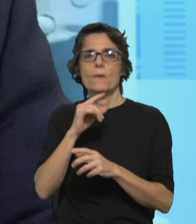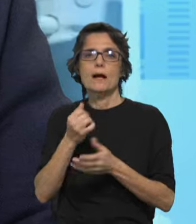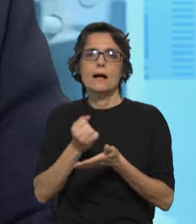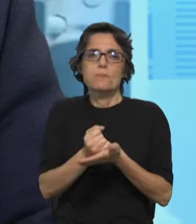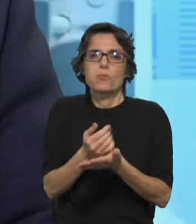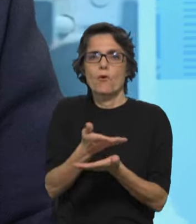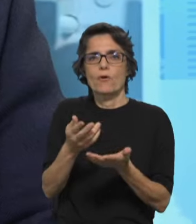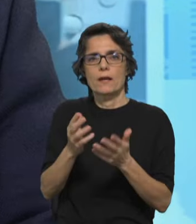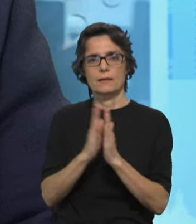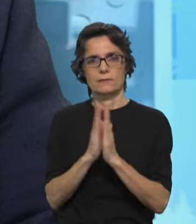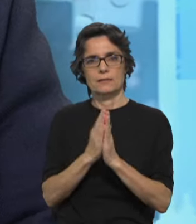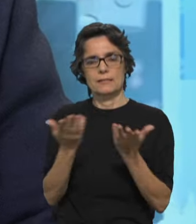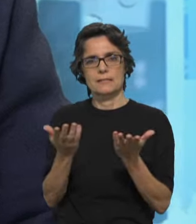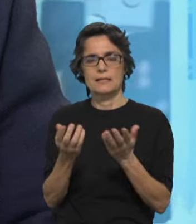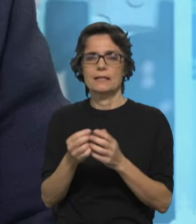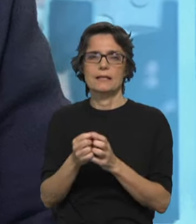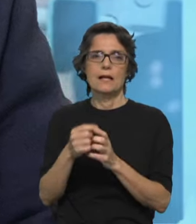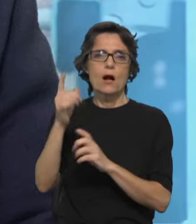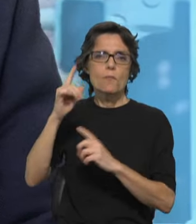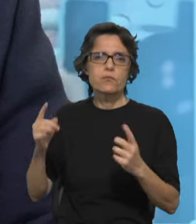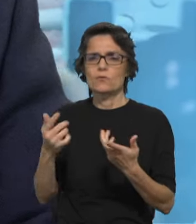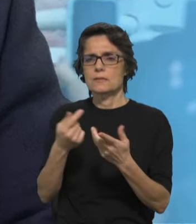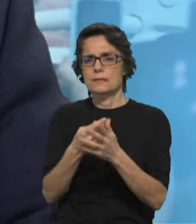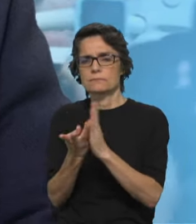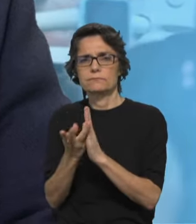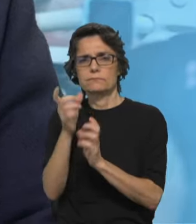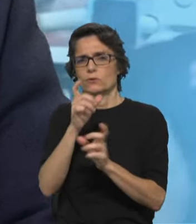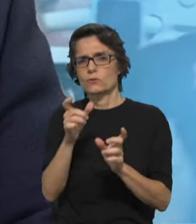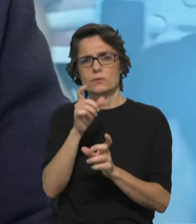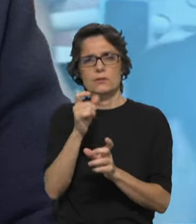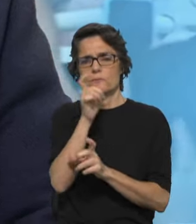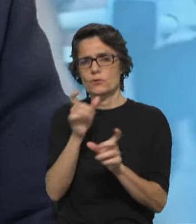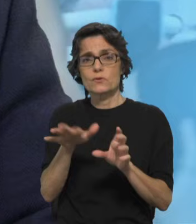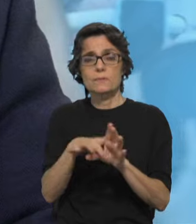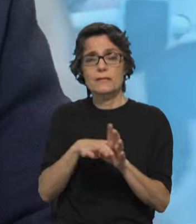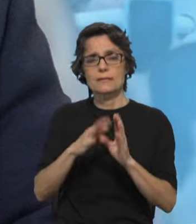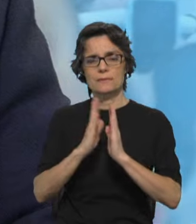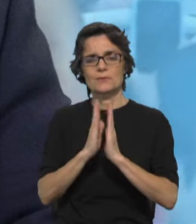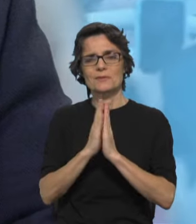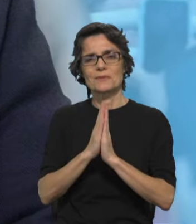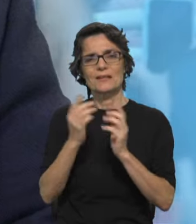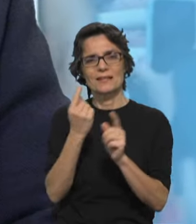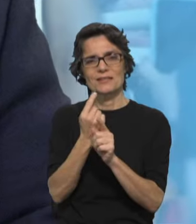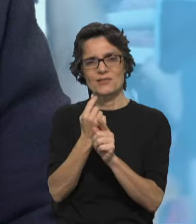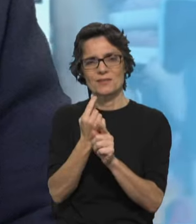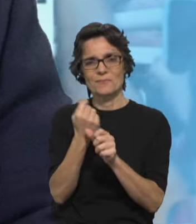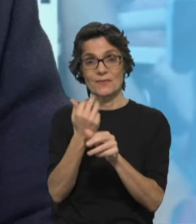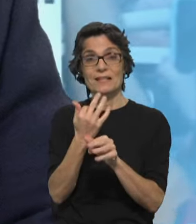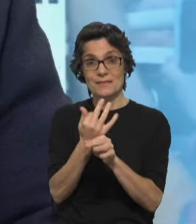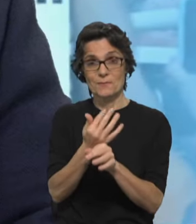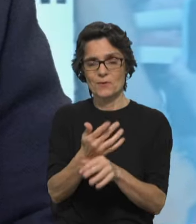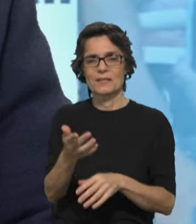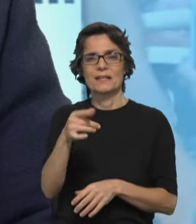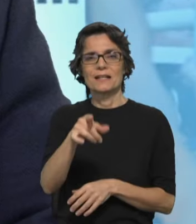também àqueles que presidem as assembleias, aos presbíteros, aos diáconos, enfim, envolver toda a comunidade. Sendo que o